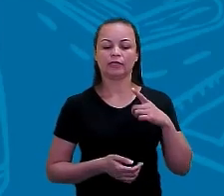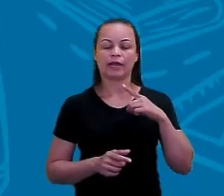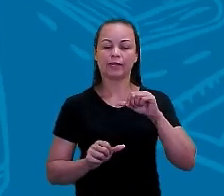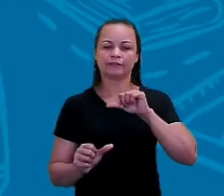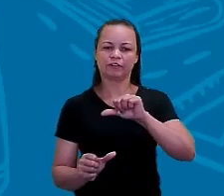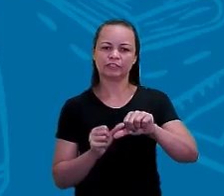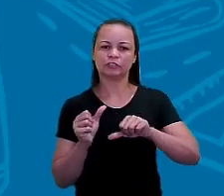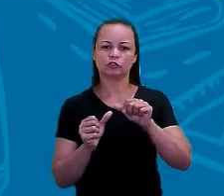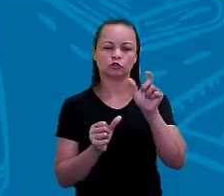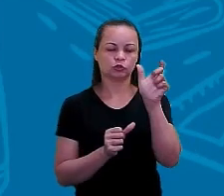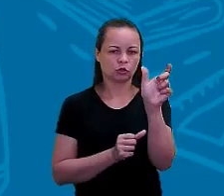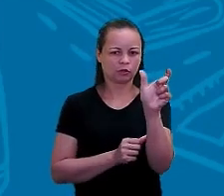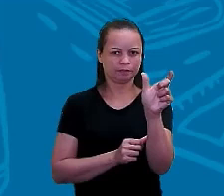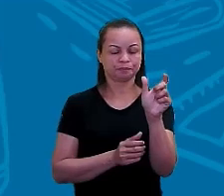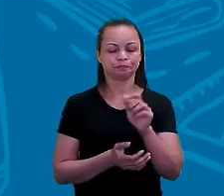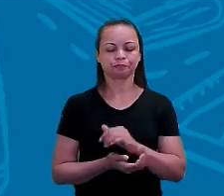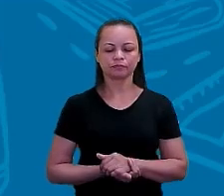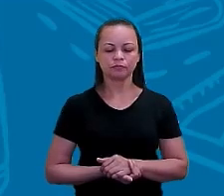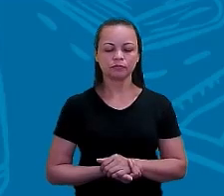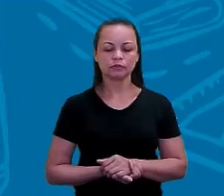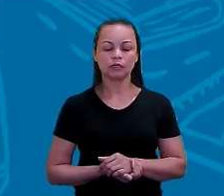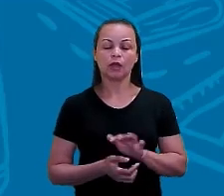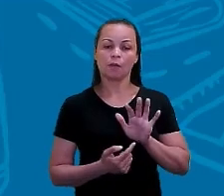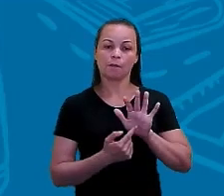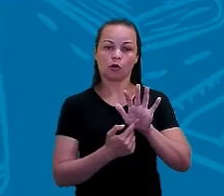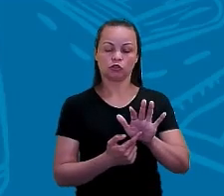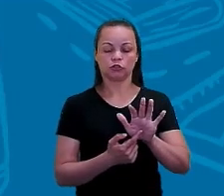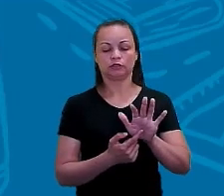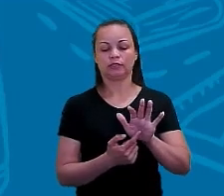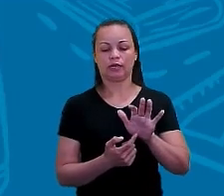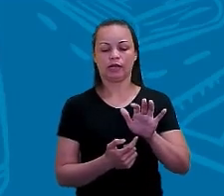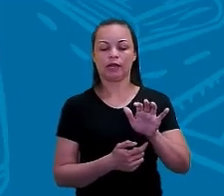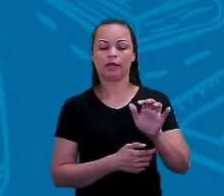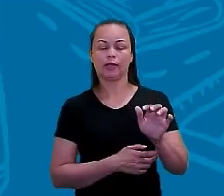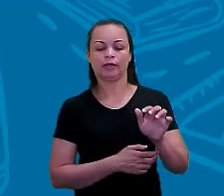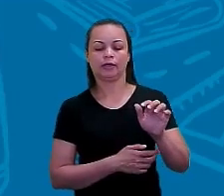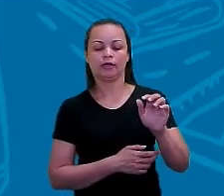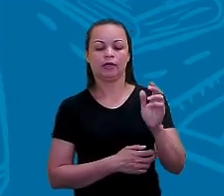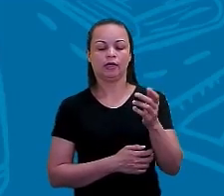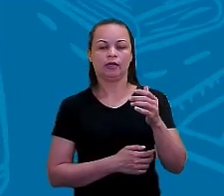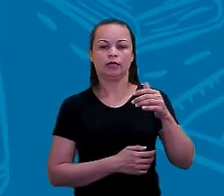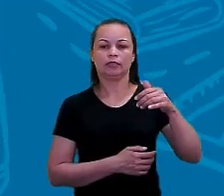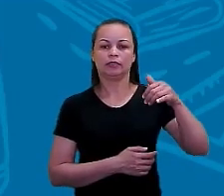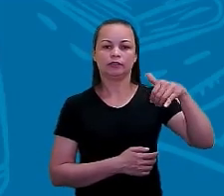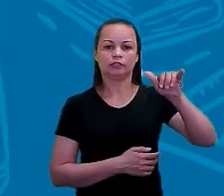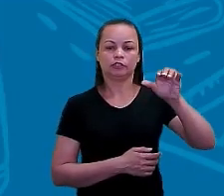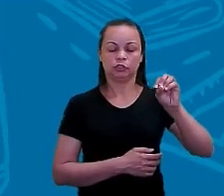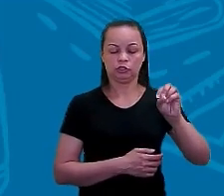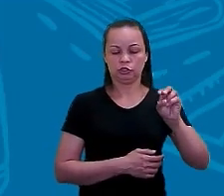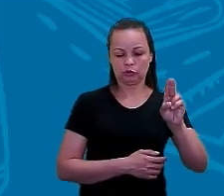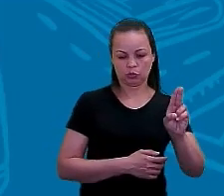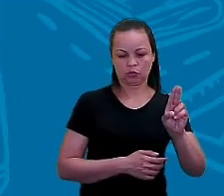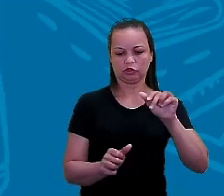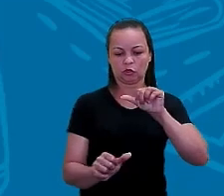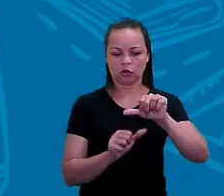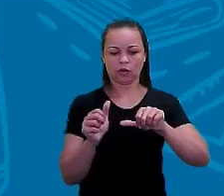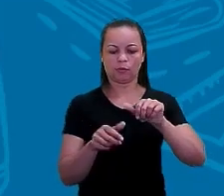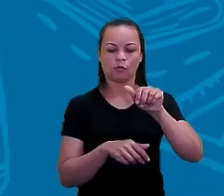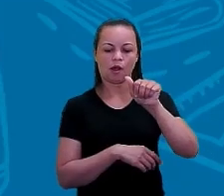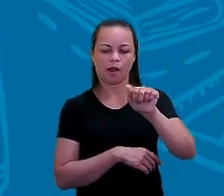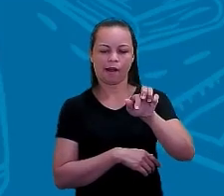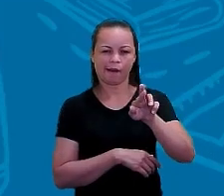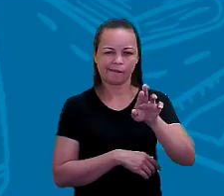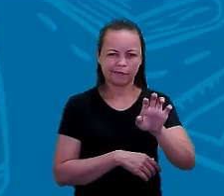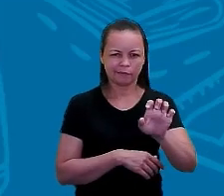por... Perdão, quando aparecer you, você troca por I. Quando for outro tipo de pronome, como esse aí,